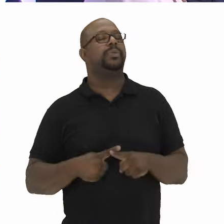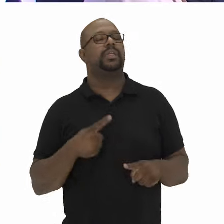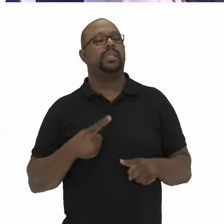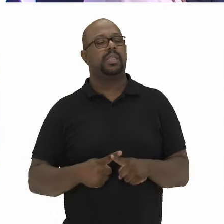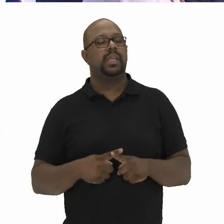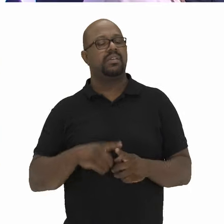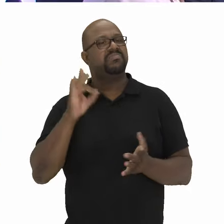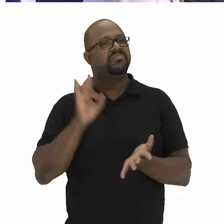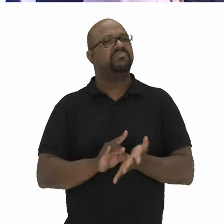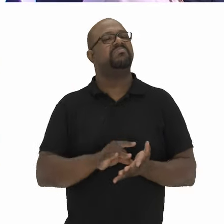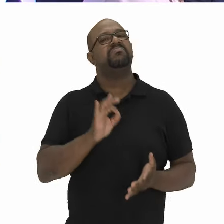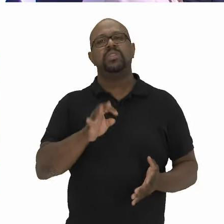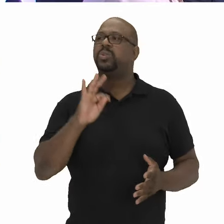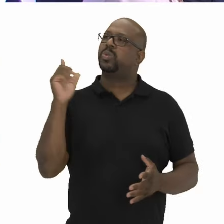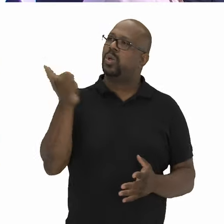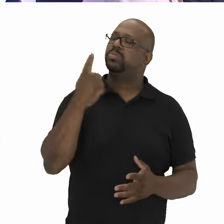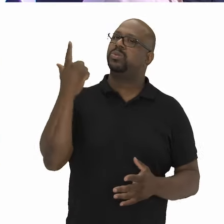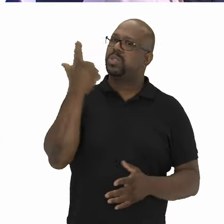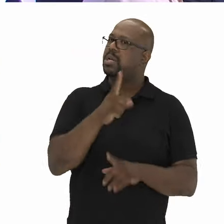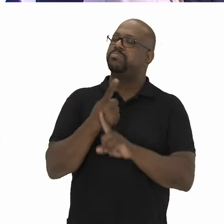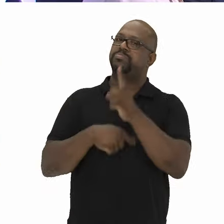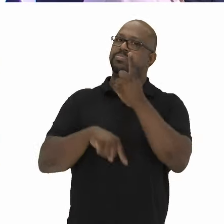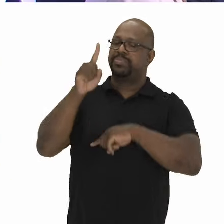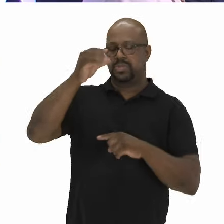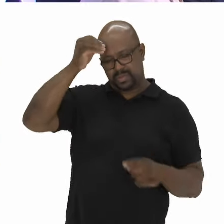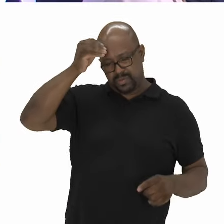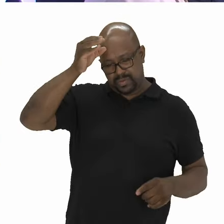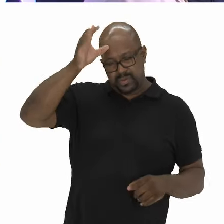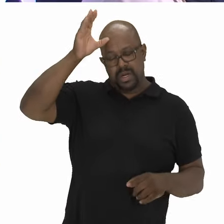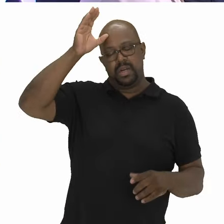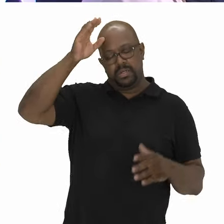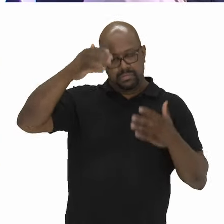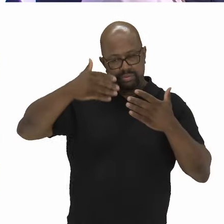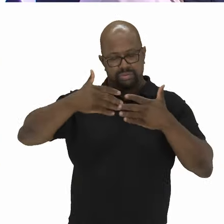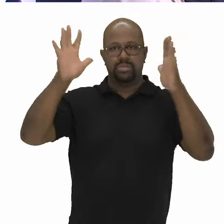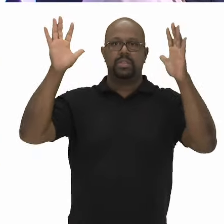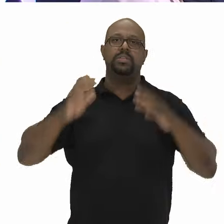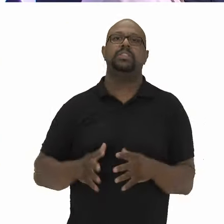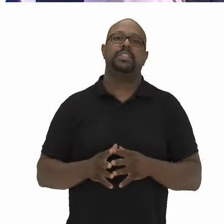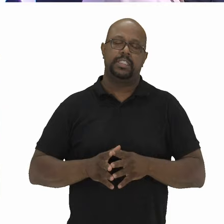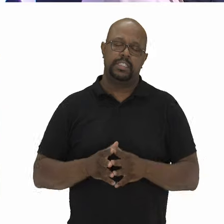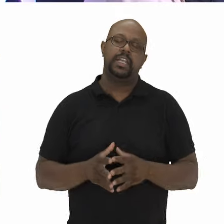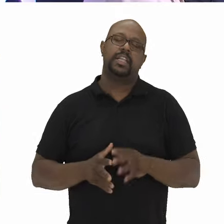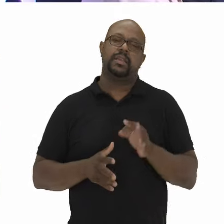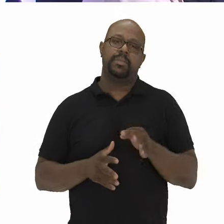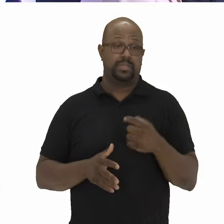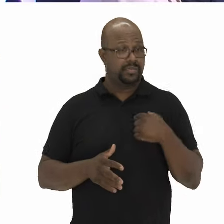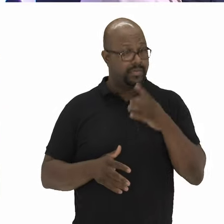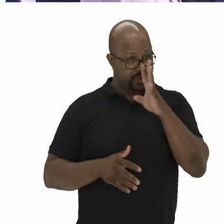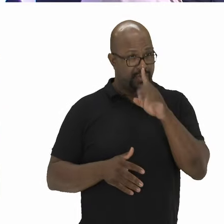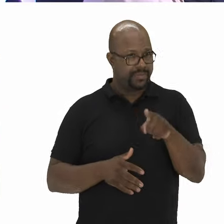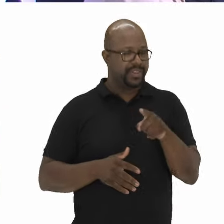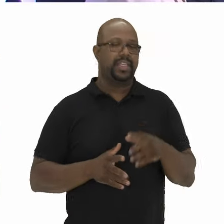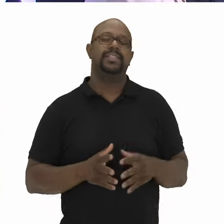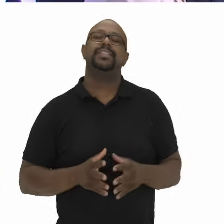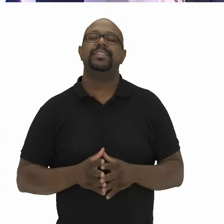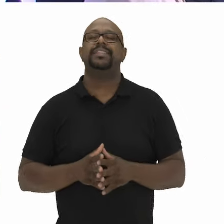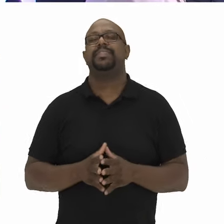rico porque realmente todo mundo G G conheci jun exatamente Vamos